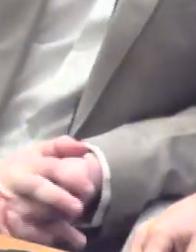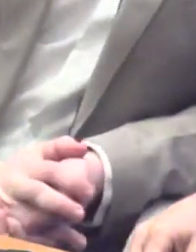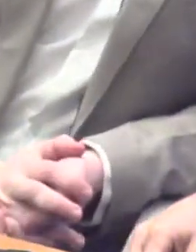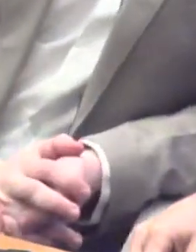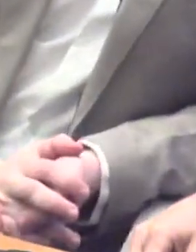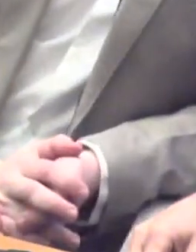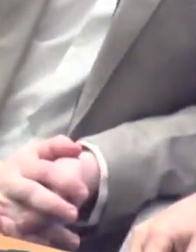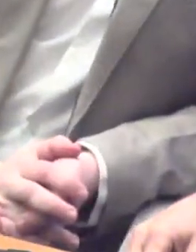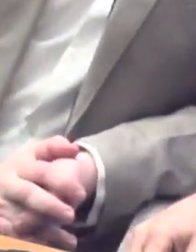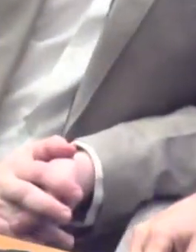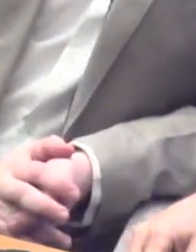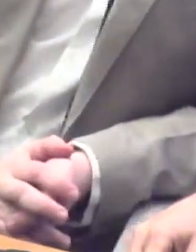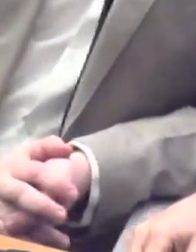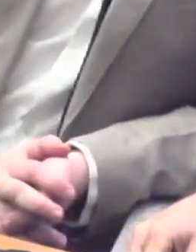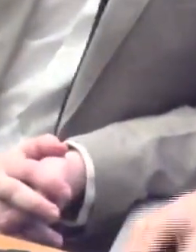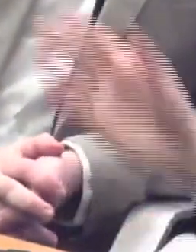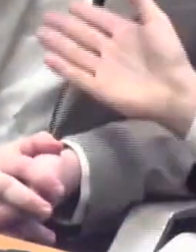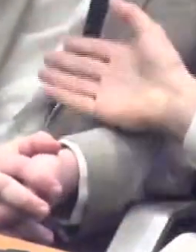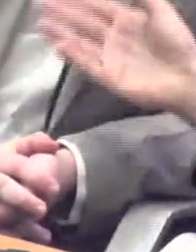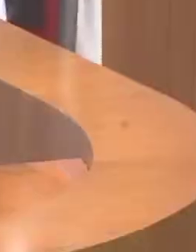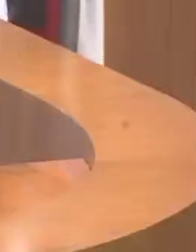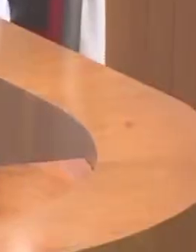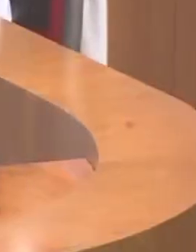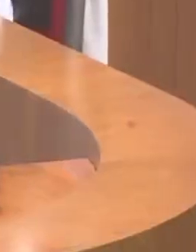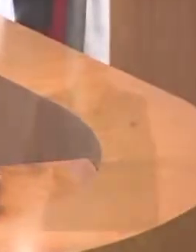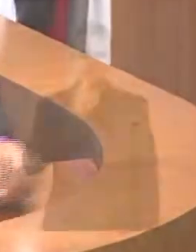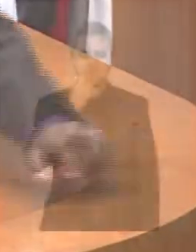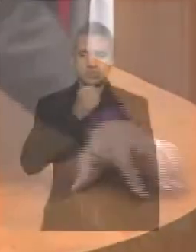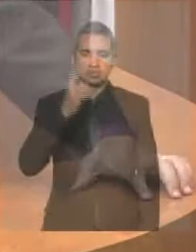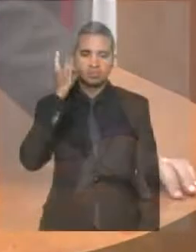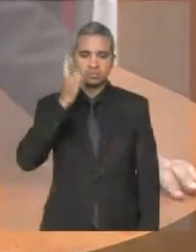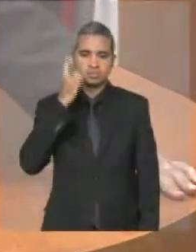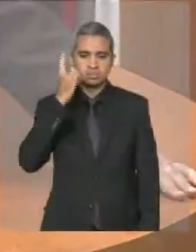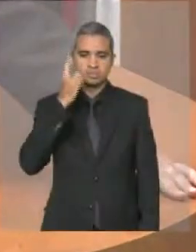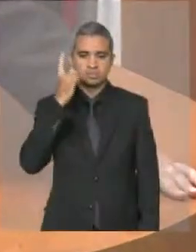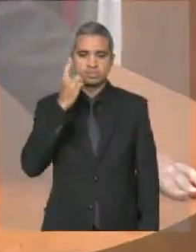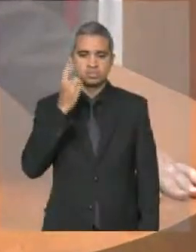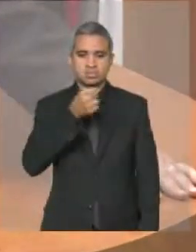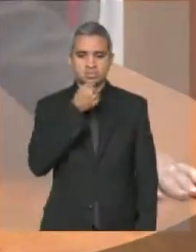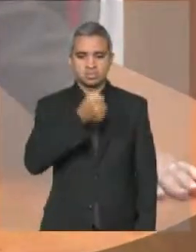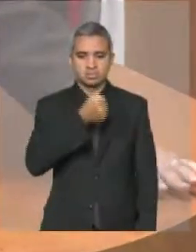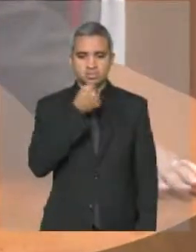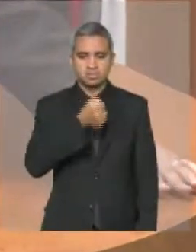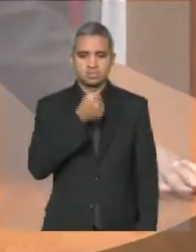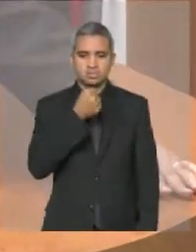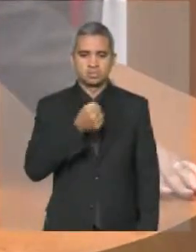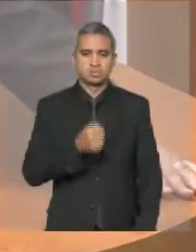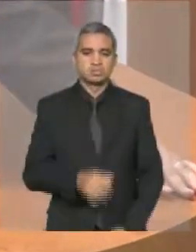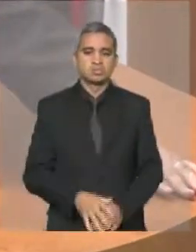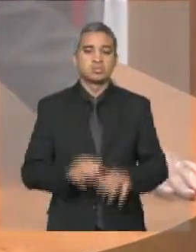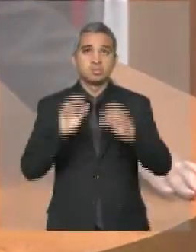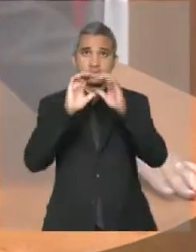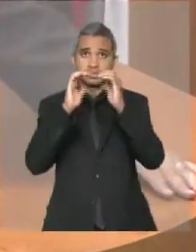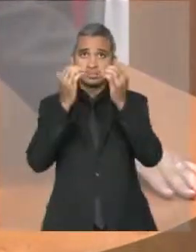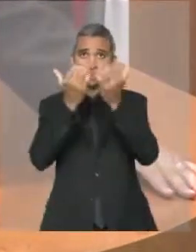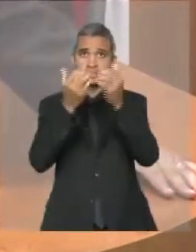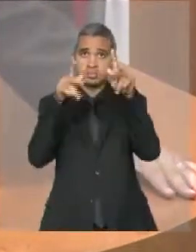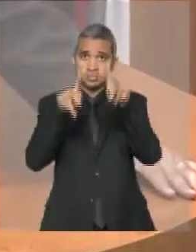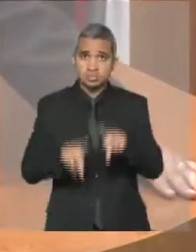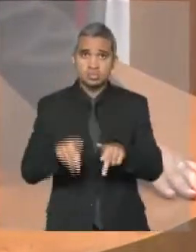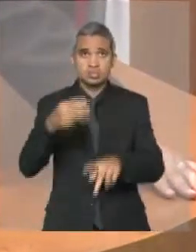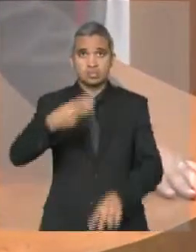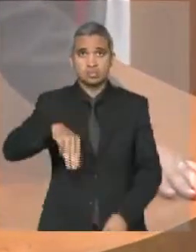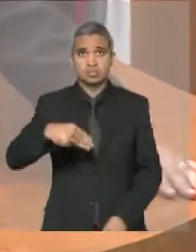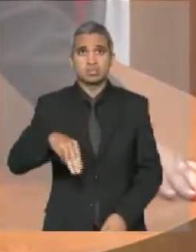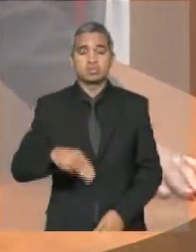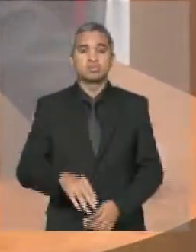Senhor presidente, deputados, deputadas, imprensa, galeria e todo o povo do Maranhão que acompanha